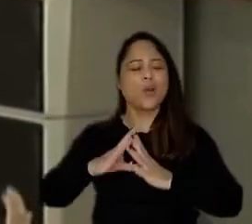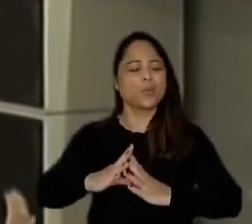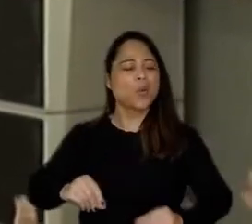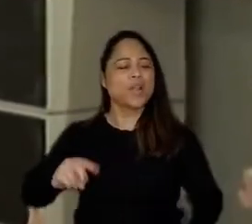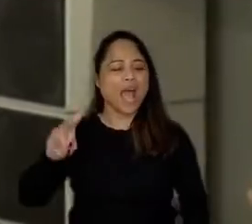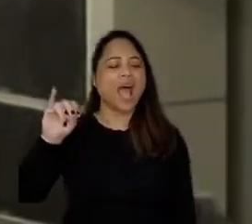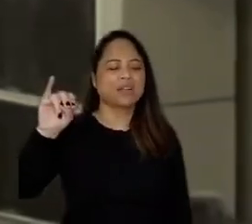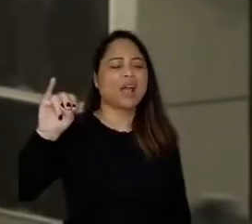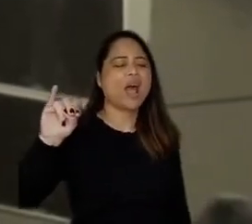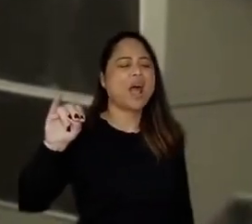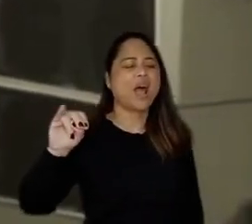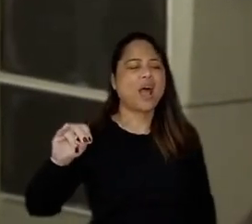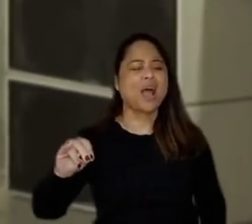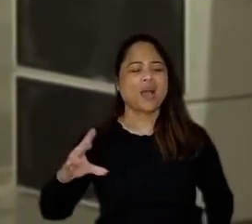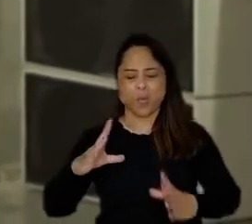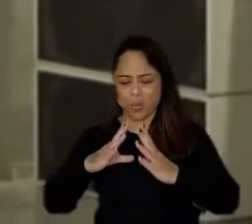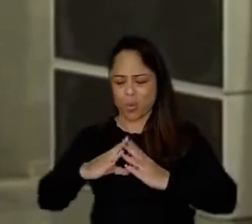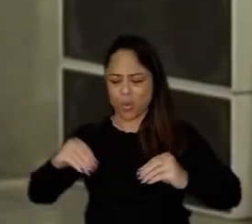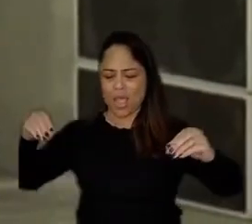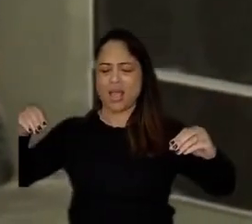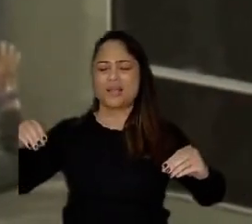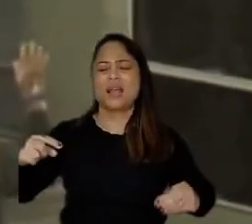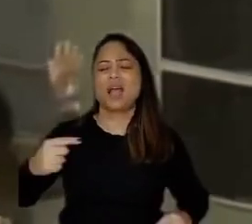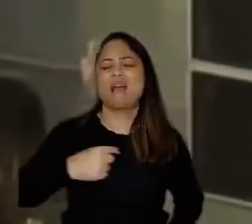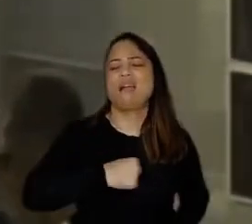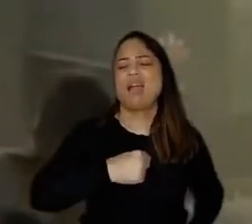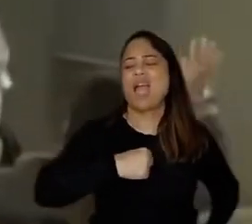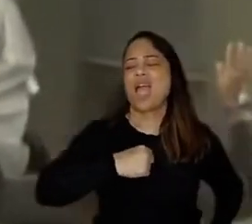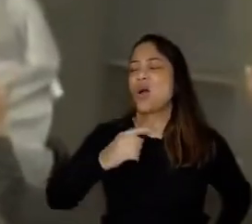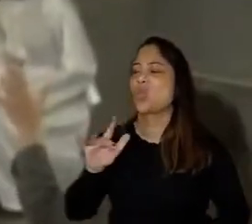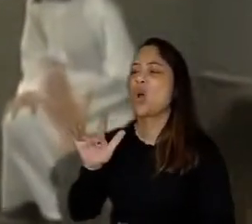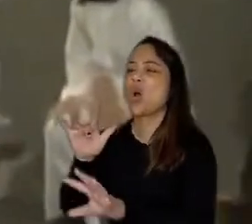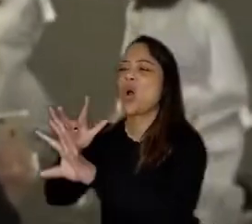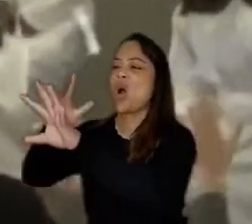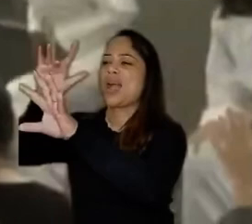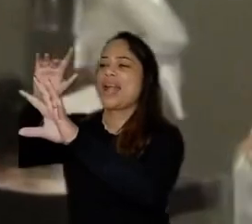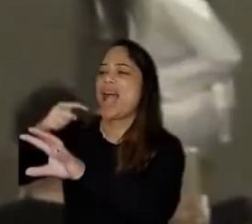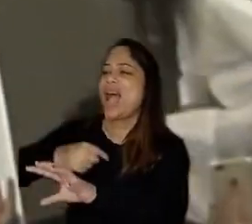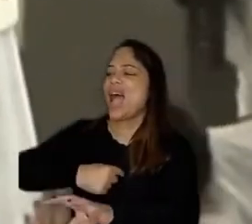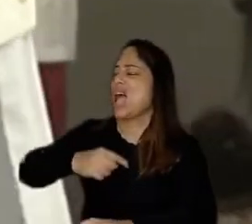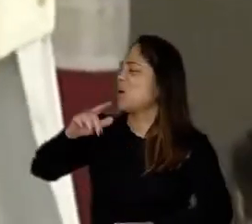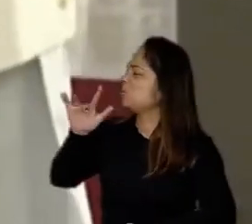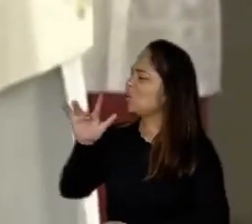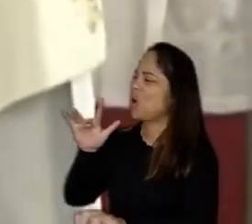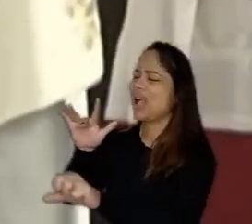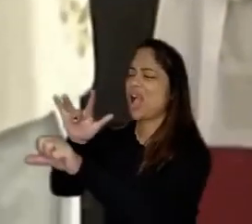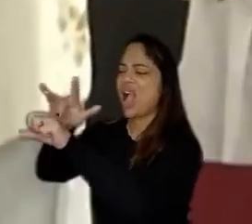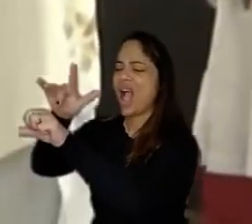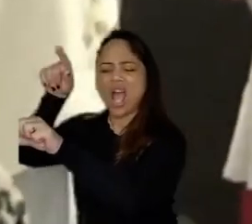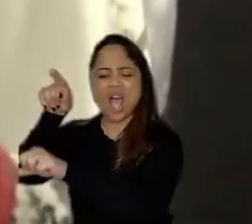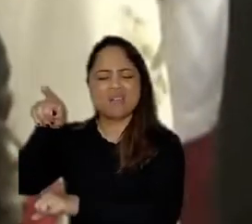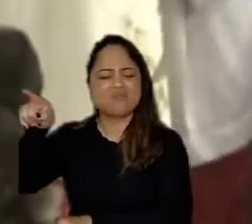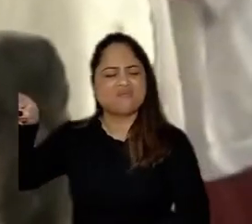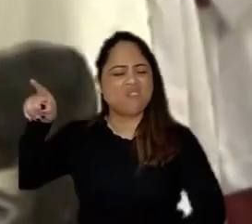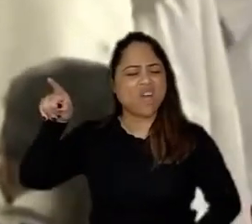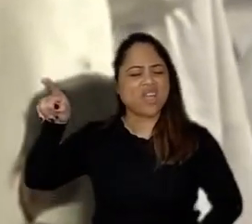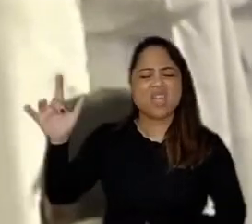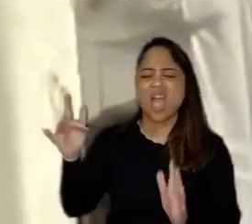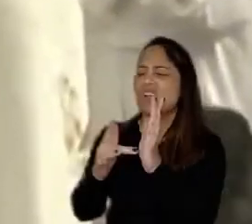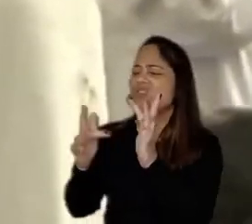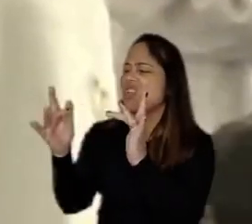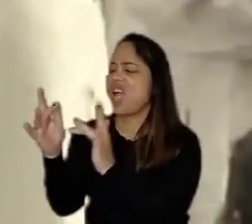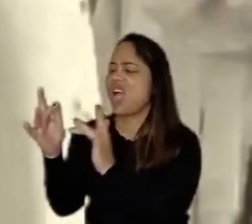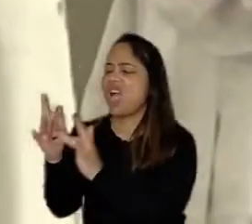serei curada. Canta isso. Se eu tocar, orla